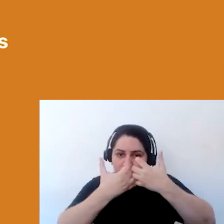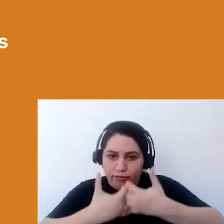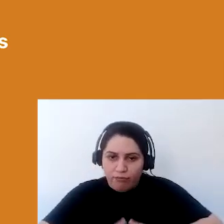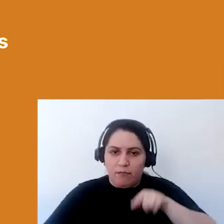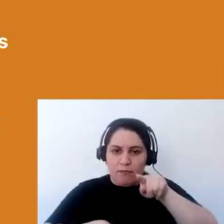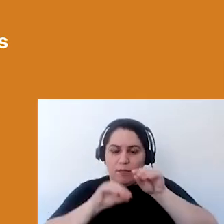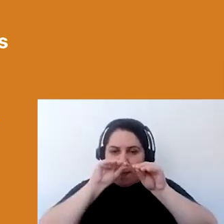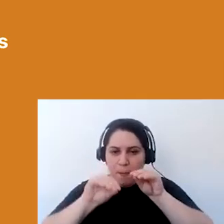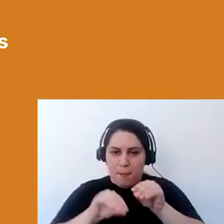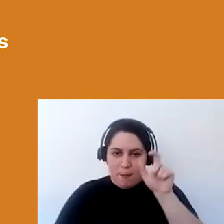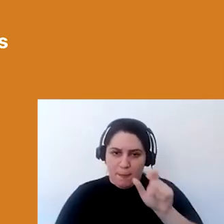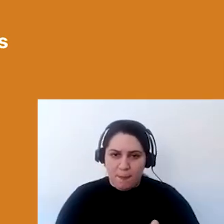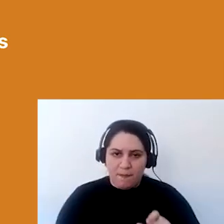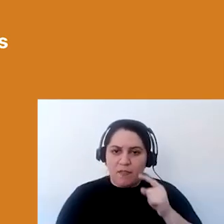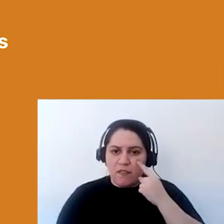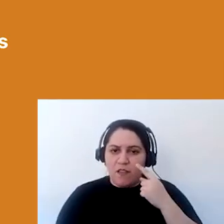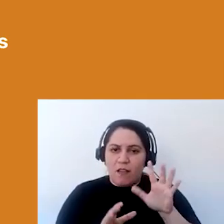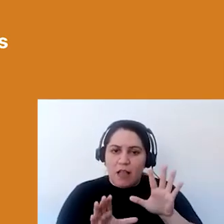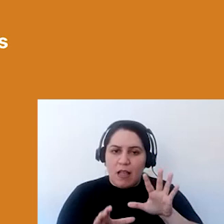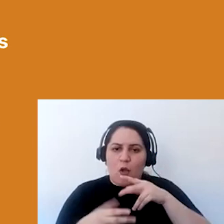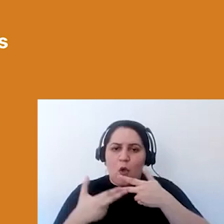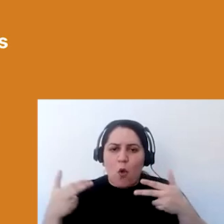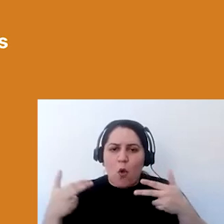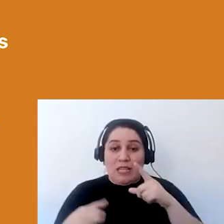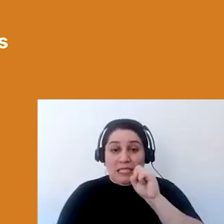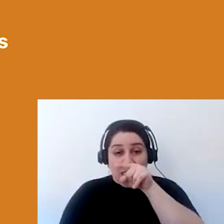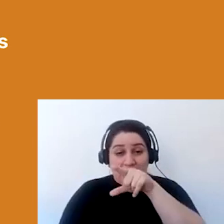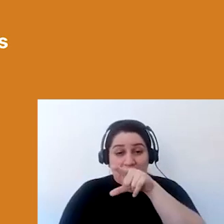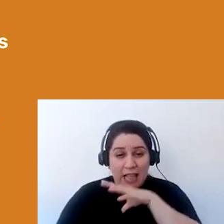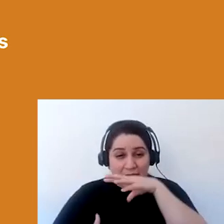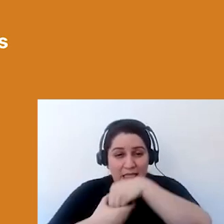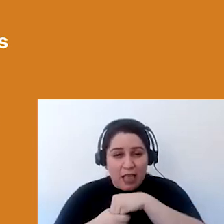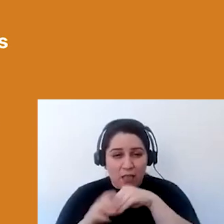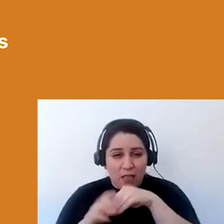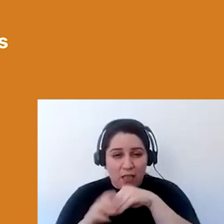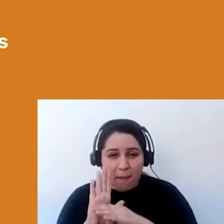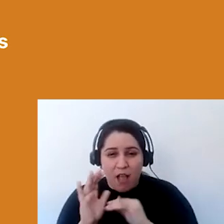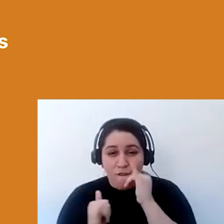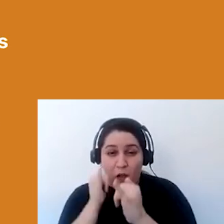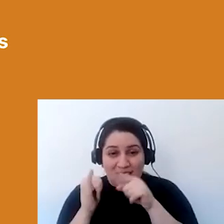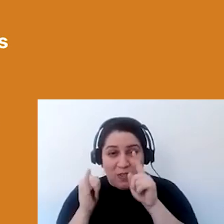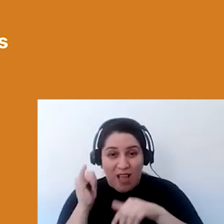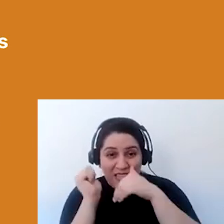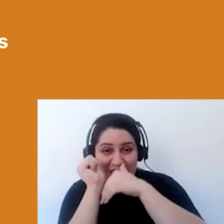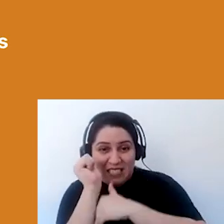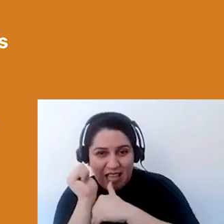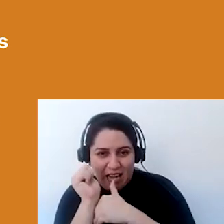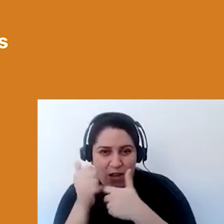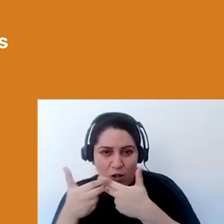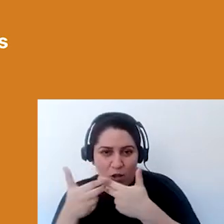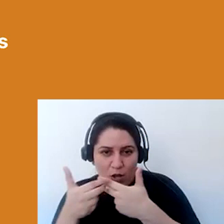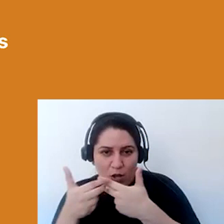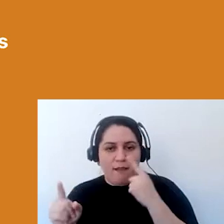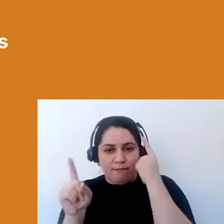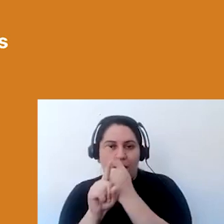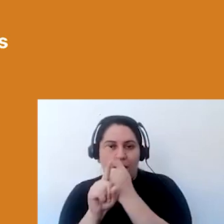files, que é um comando para listar arquivos traqueados pelo Git. E ela achou ali, detectou um segredo pelo